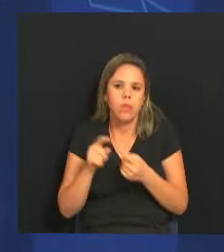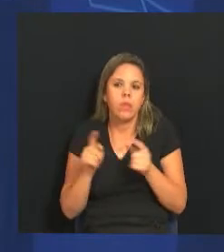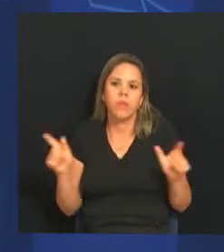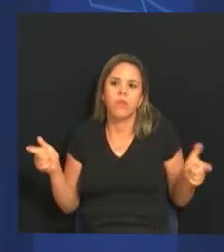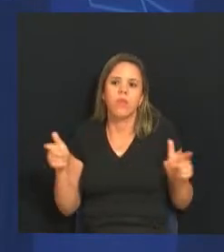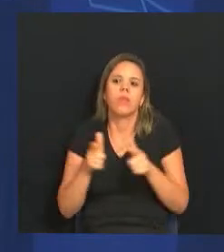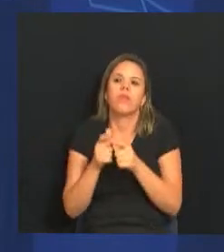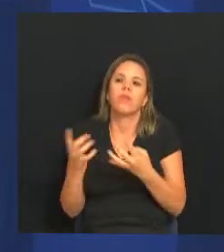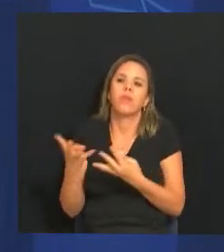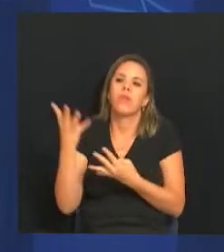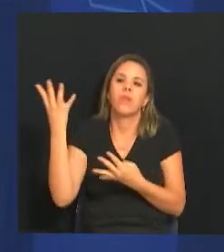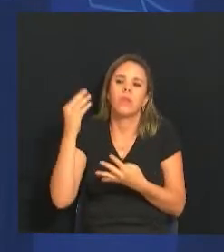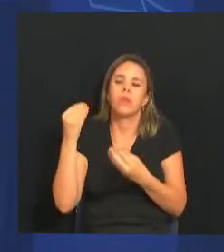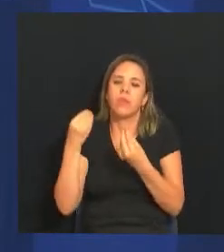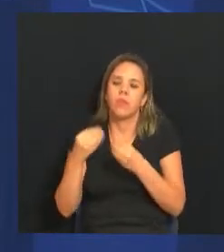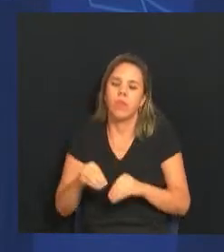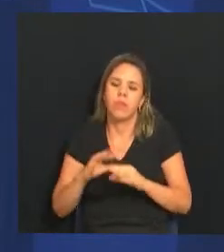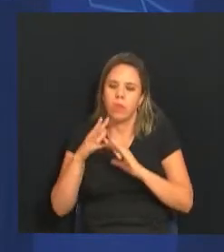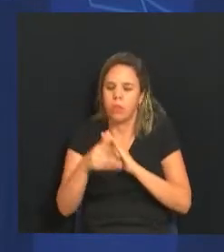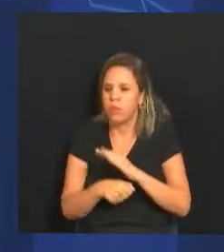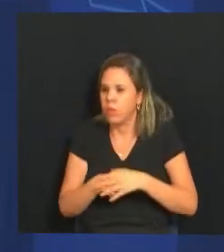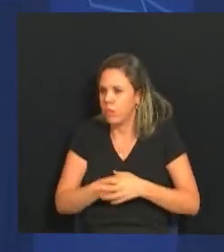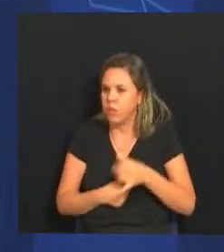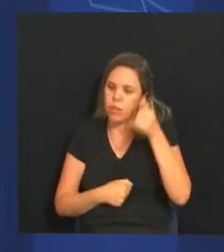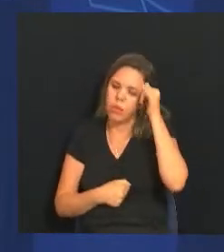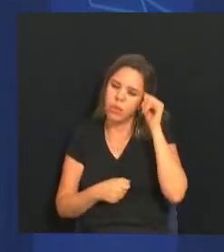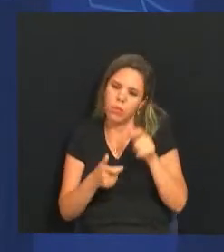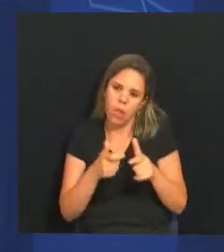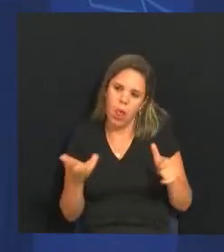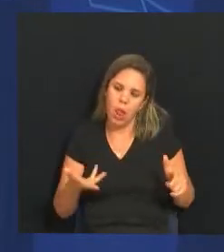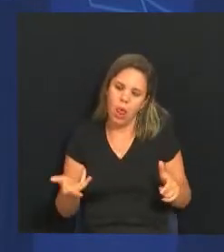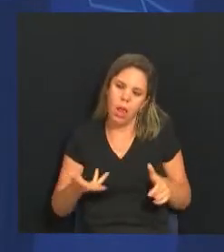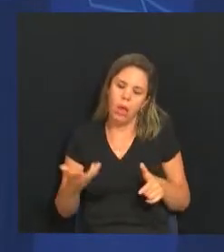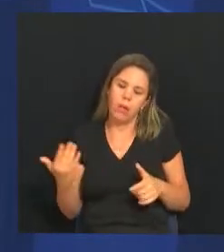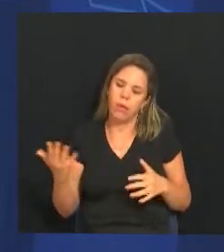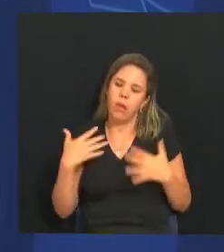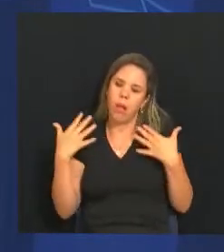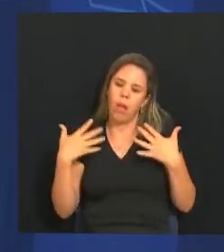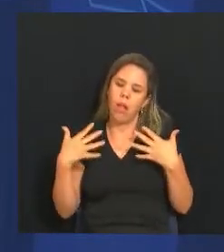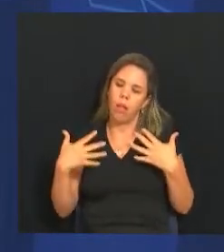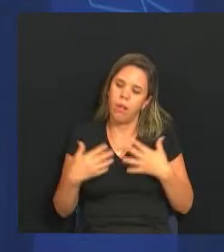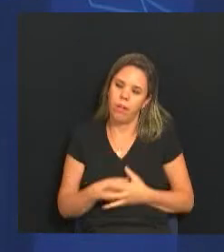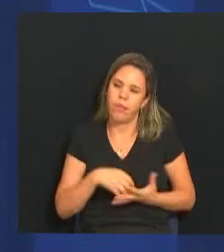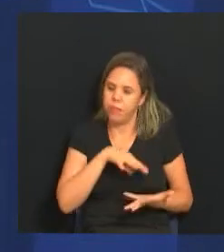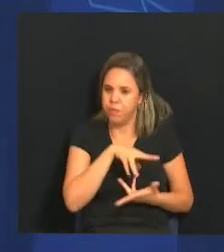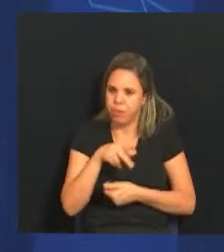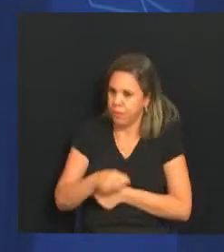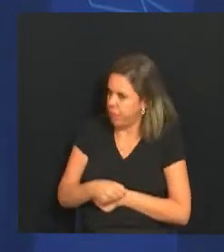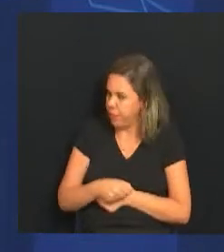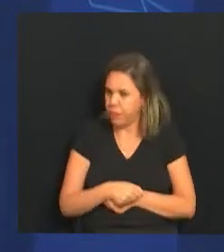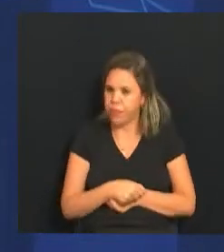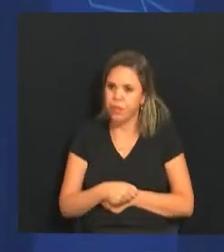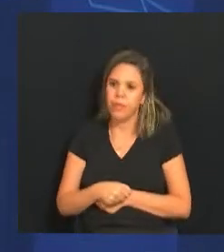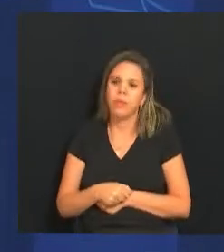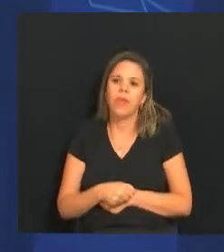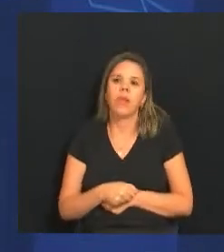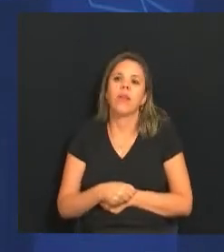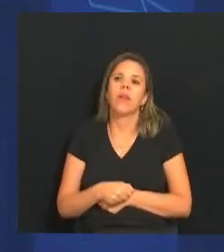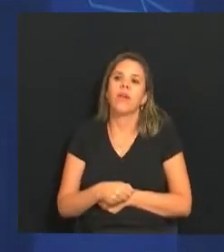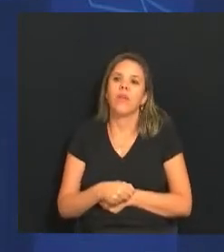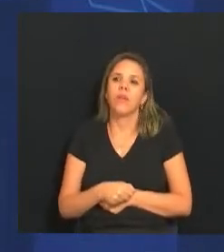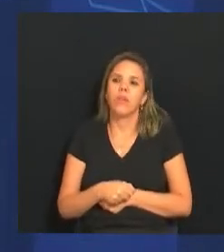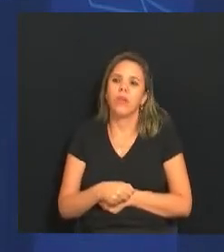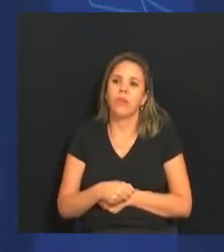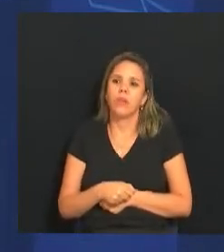de impactos ambientais para evitar esse aumento acelerado da temperatura global e, consequentemente, do efeito estufa. E